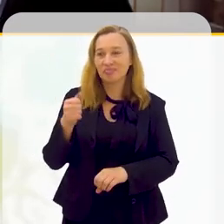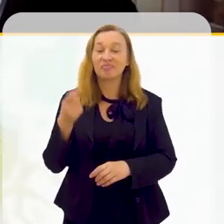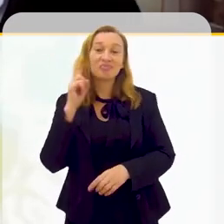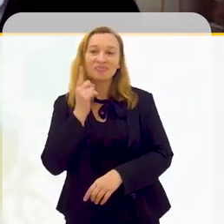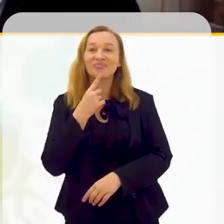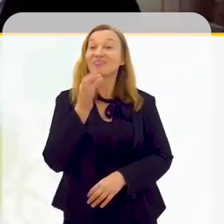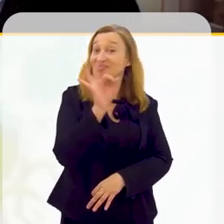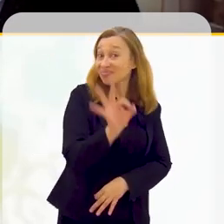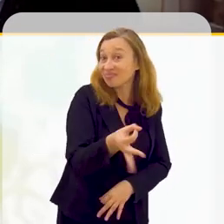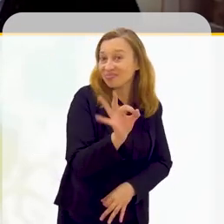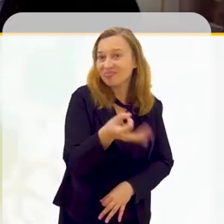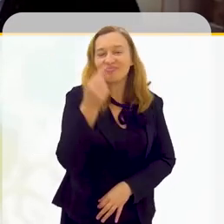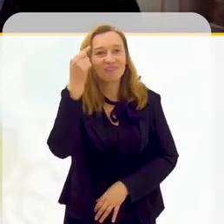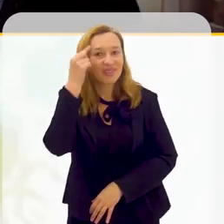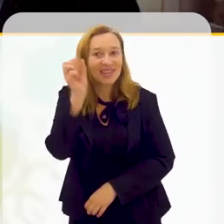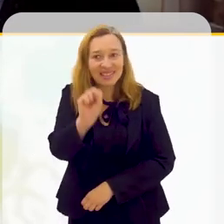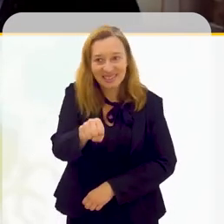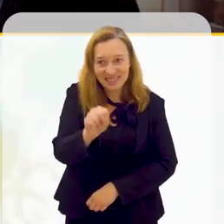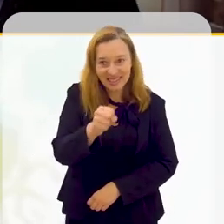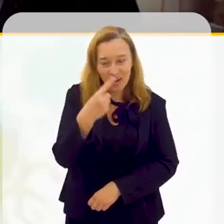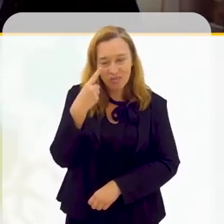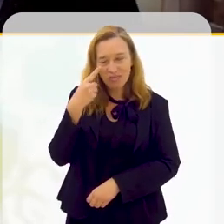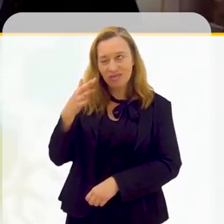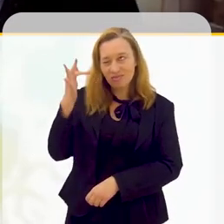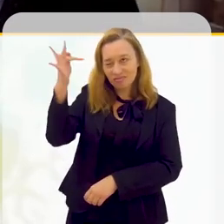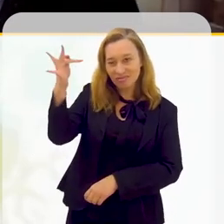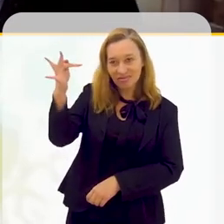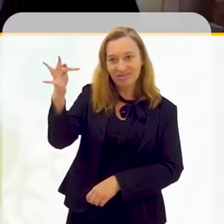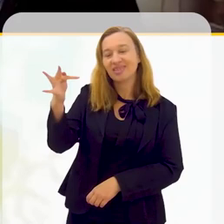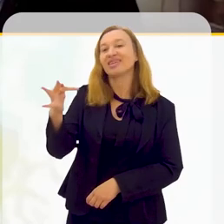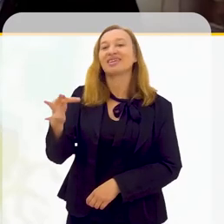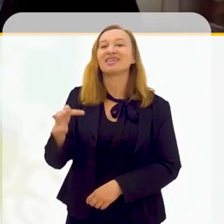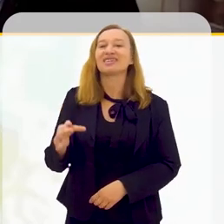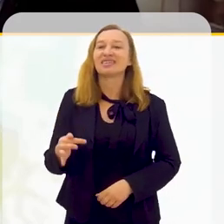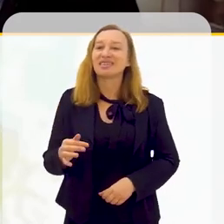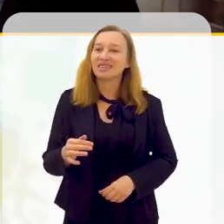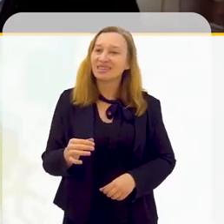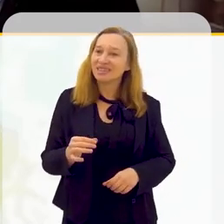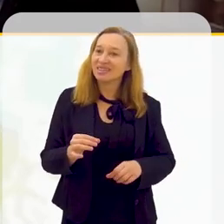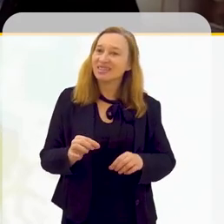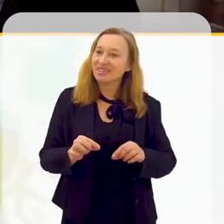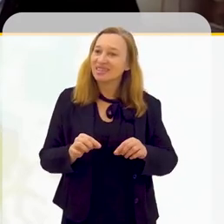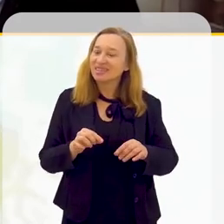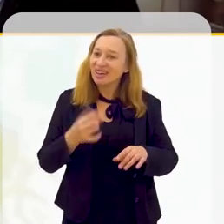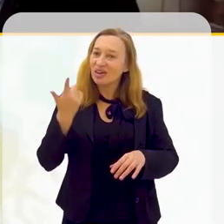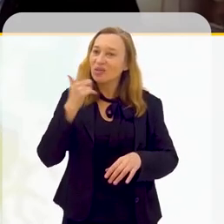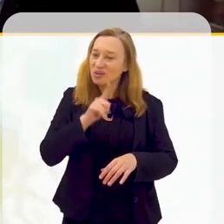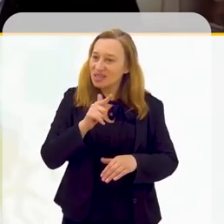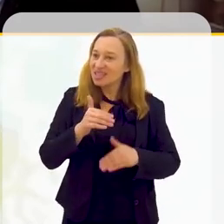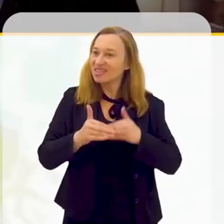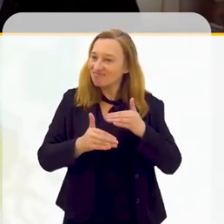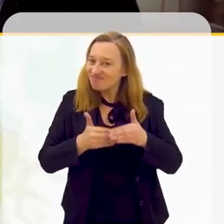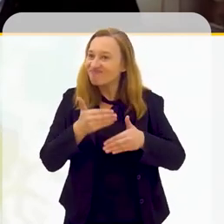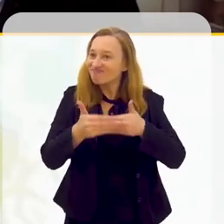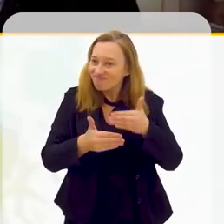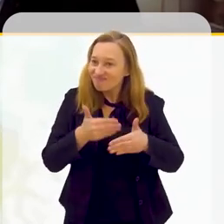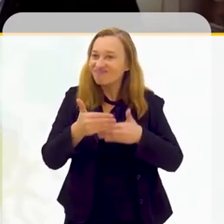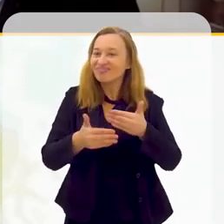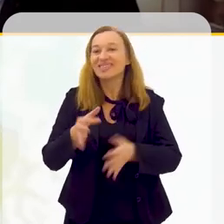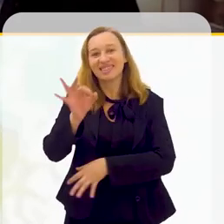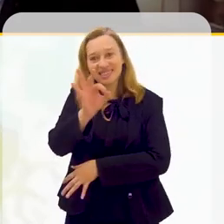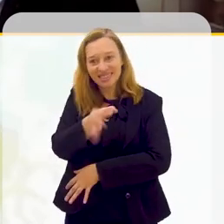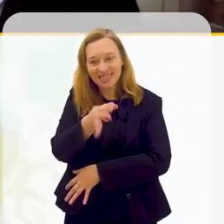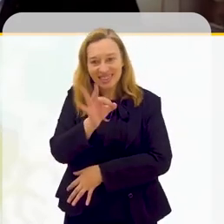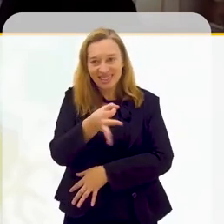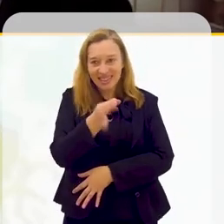de surdos Com certeza a gente tem que pensar assim a gente olha lá para frente mas é tipo assim passinho que a gente chega